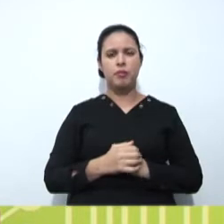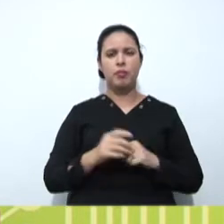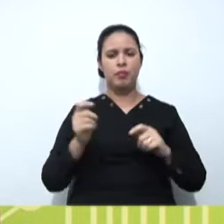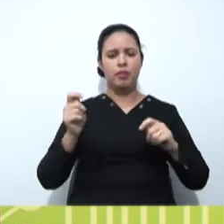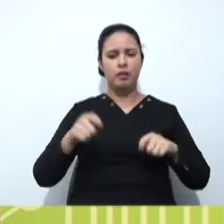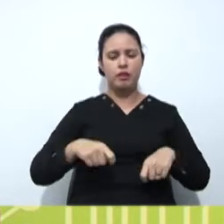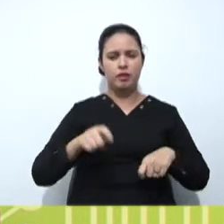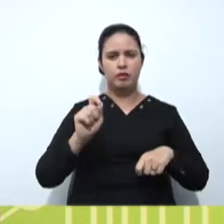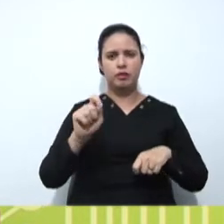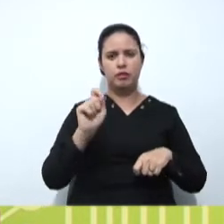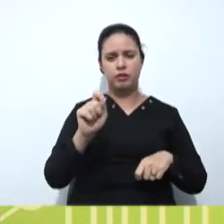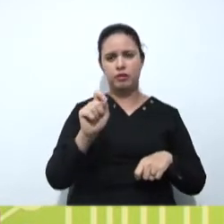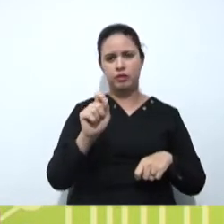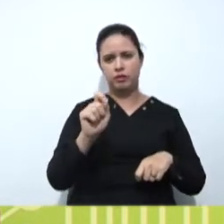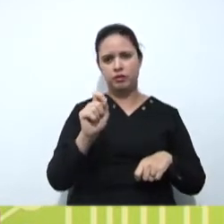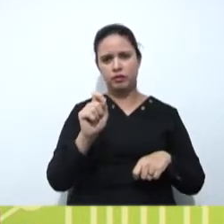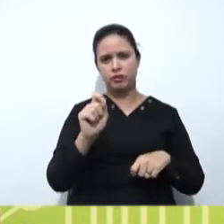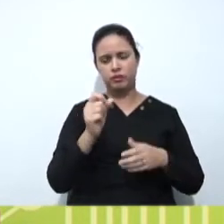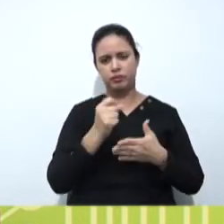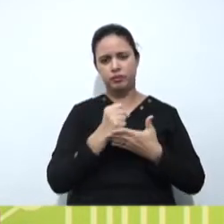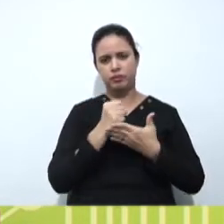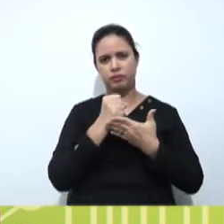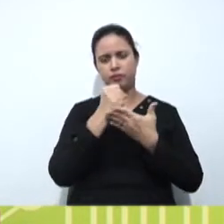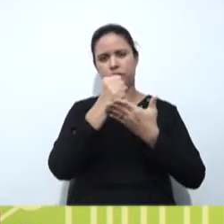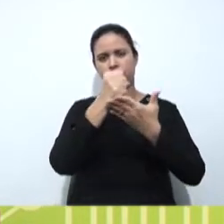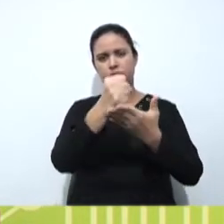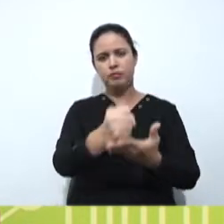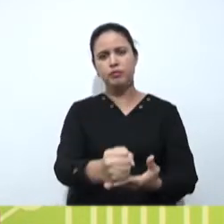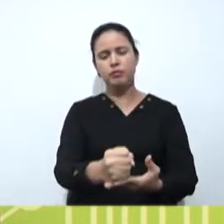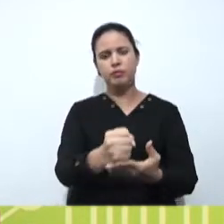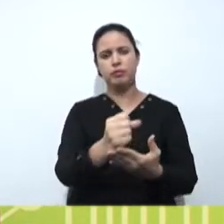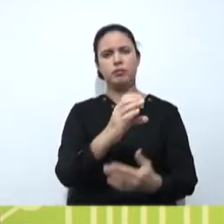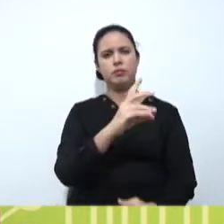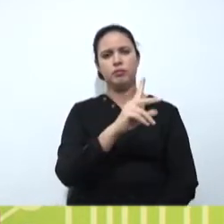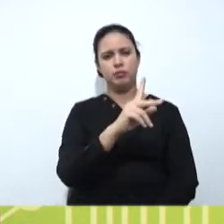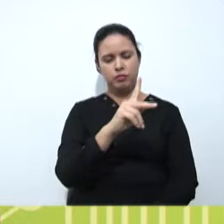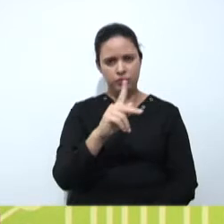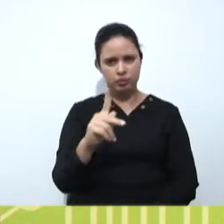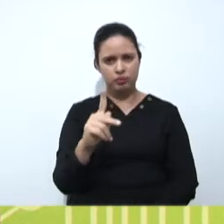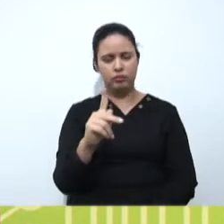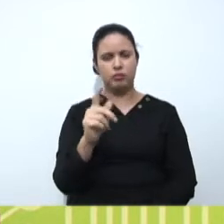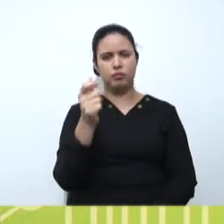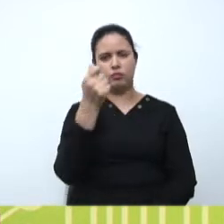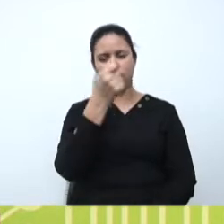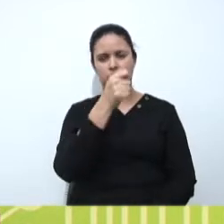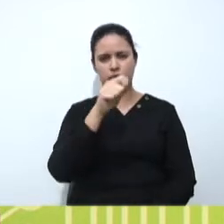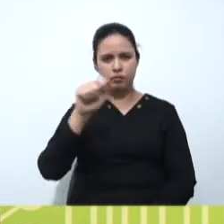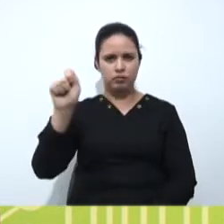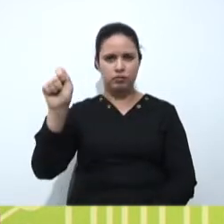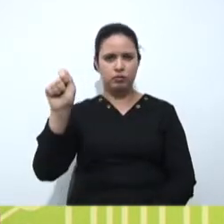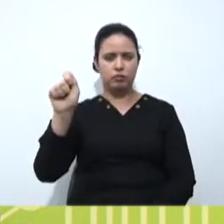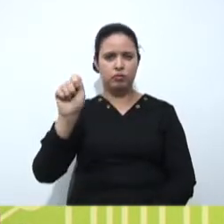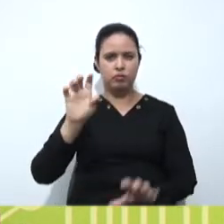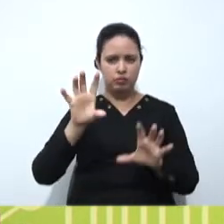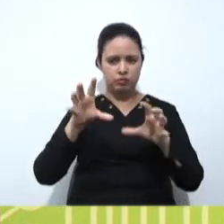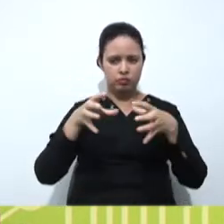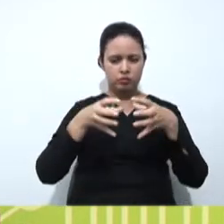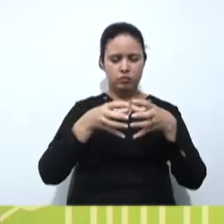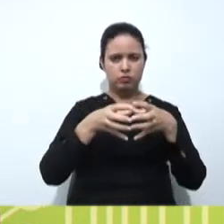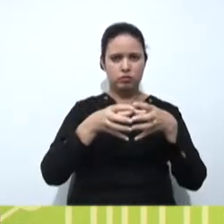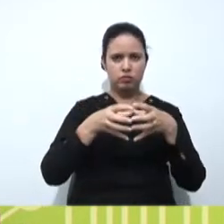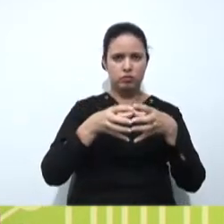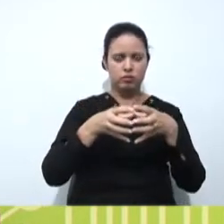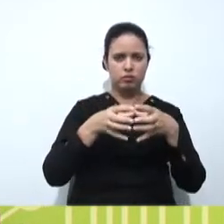ser, é um empreendedorismo que pode ser implementado dentro de uma cooperativa, de uma associação, de um colegiado, de